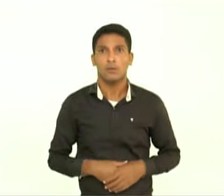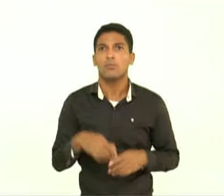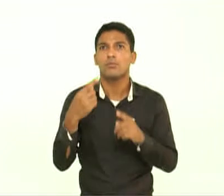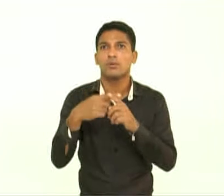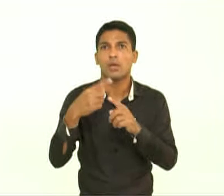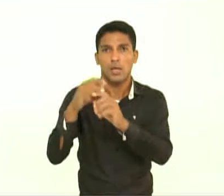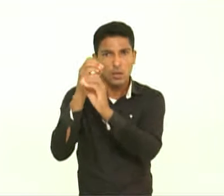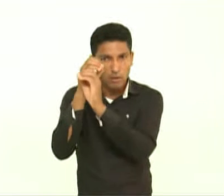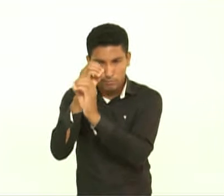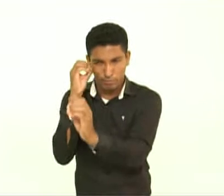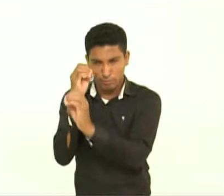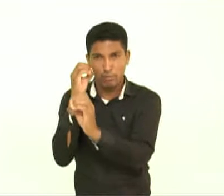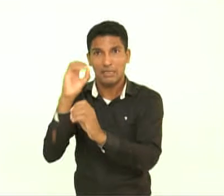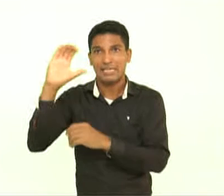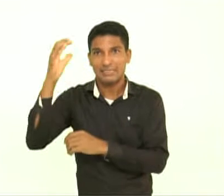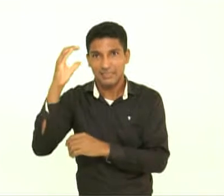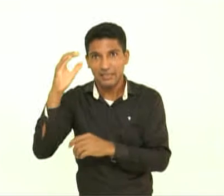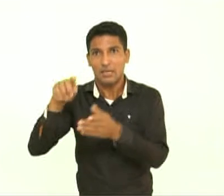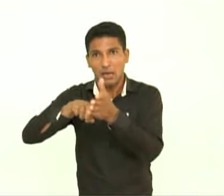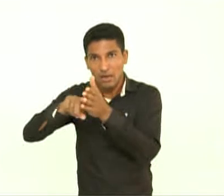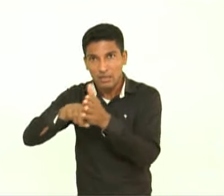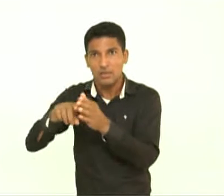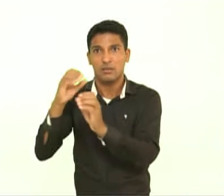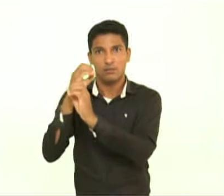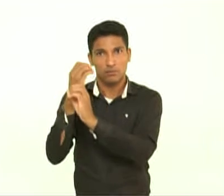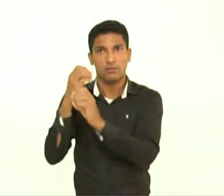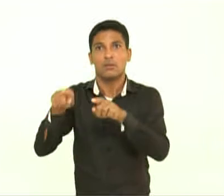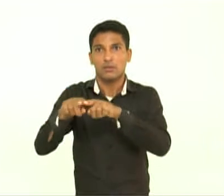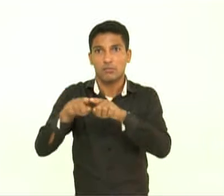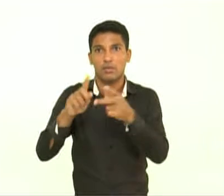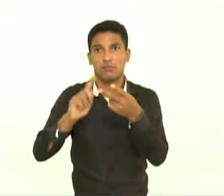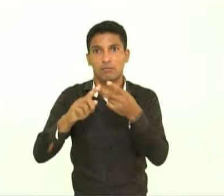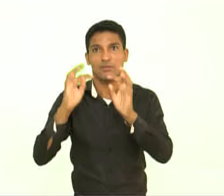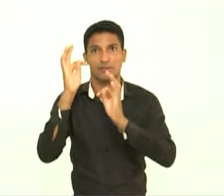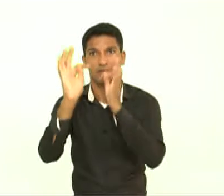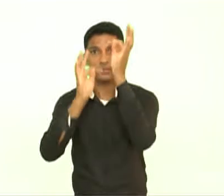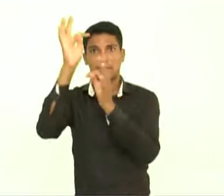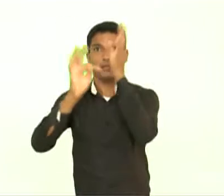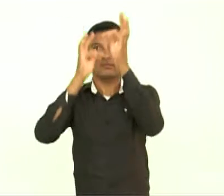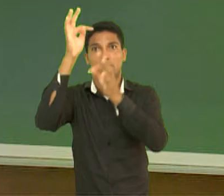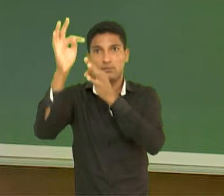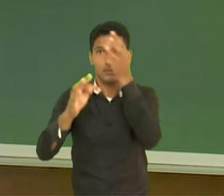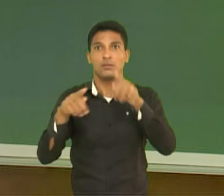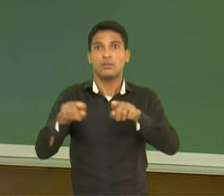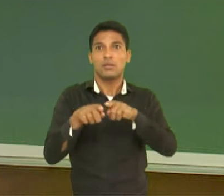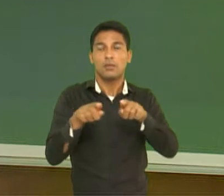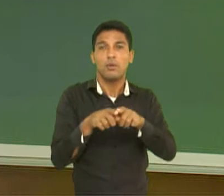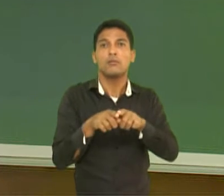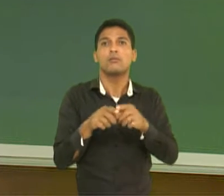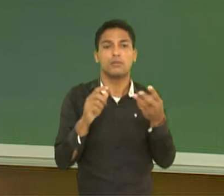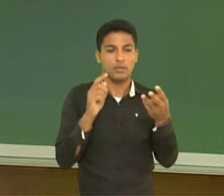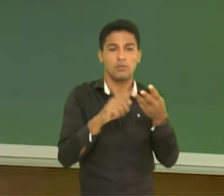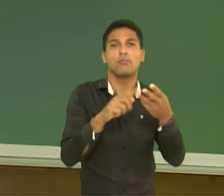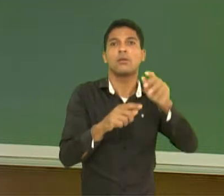e tecnologia conduziram a processos de automação, ou seja,